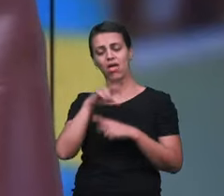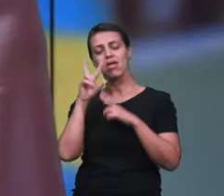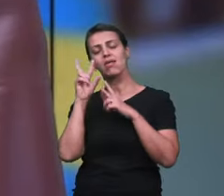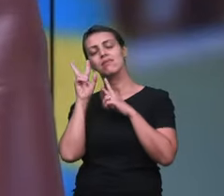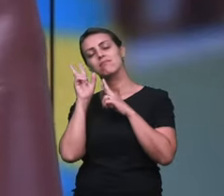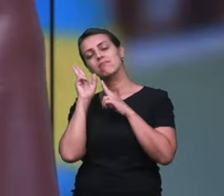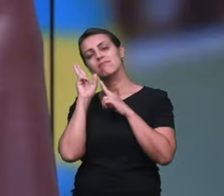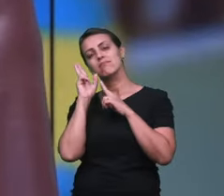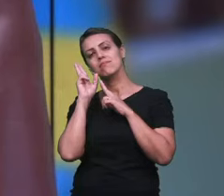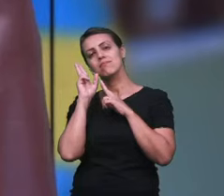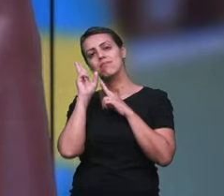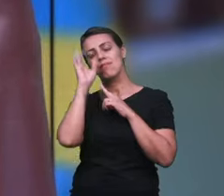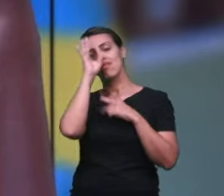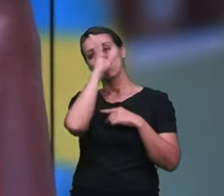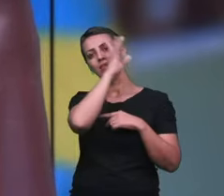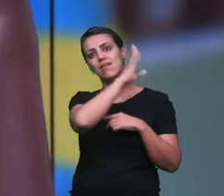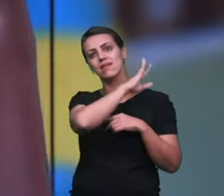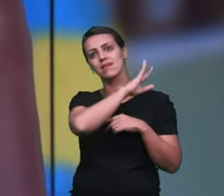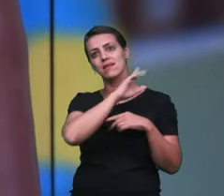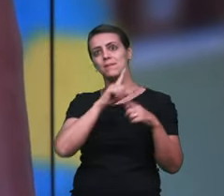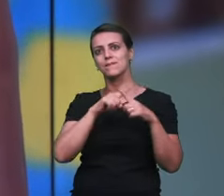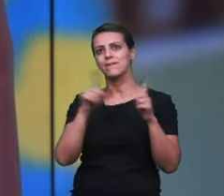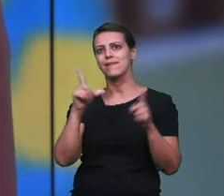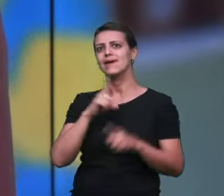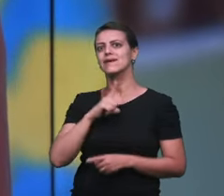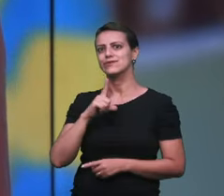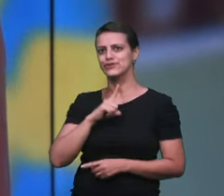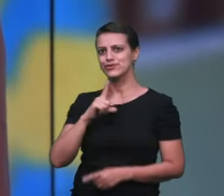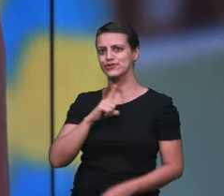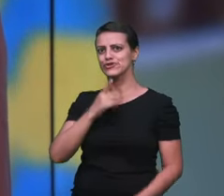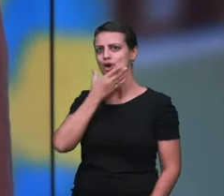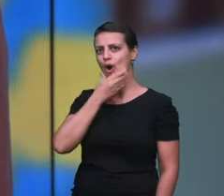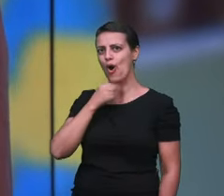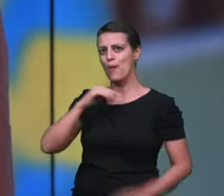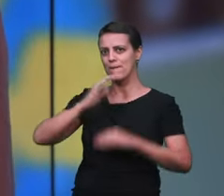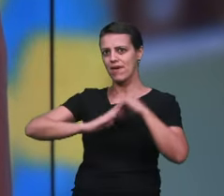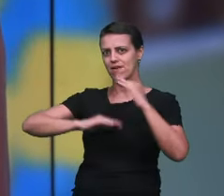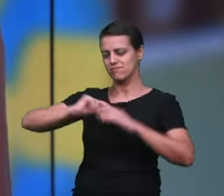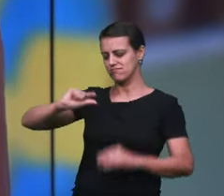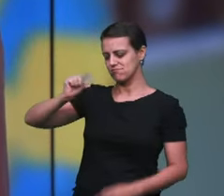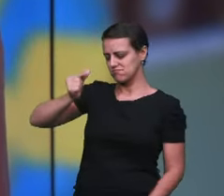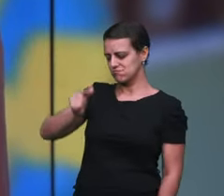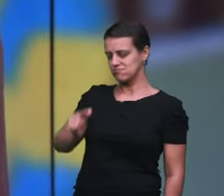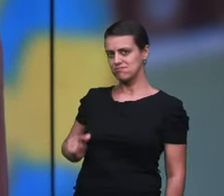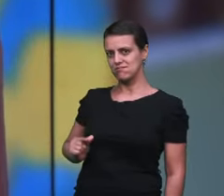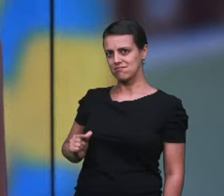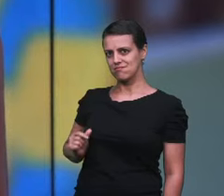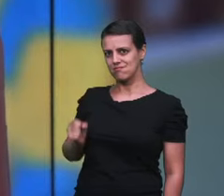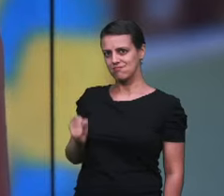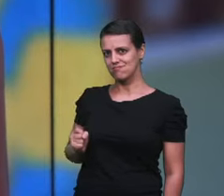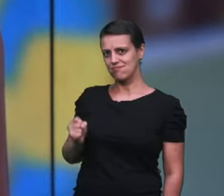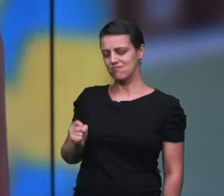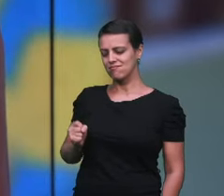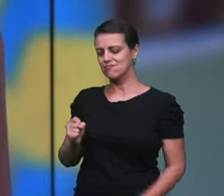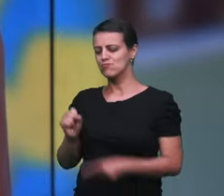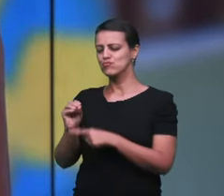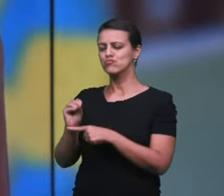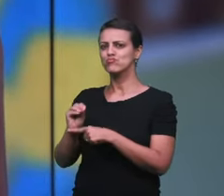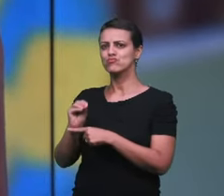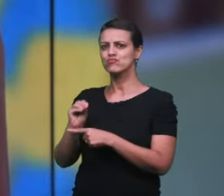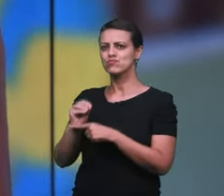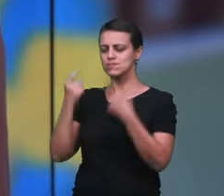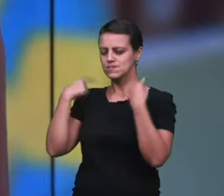Mas havia alguns pastores que estavam no campo cuidando dos seus rebanhos, dos